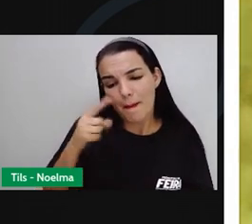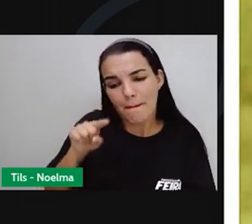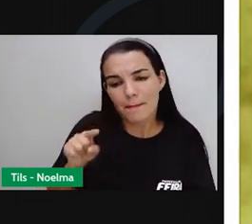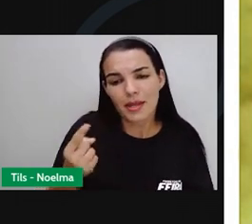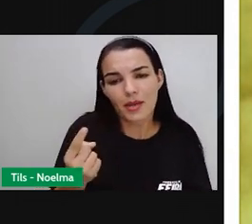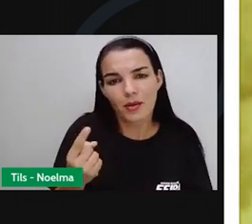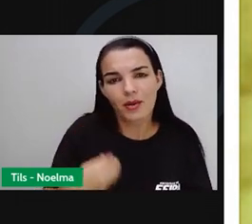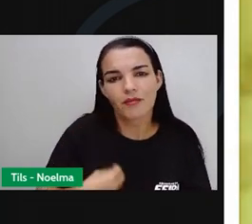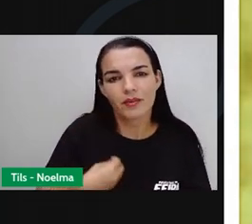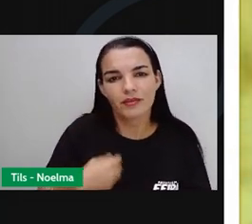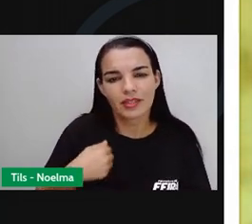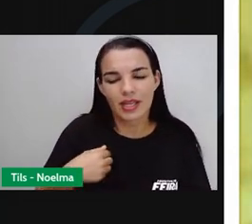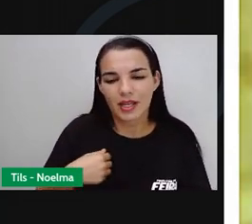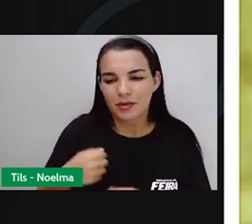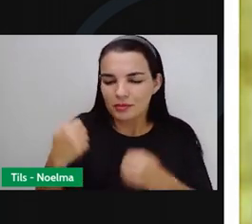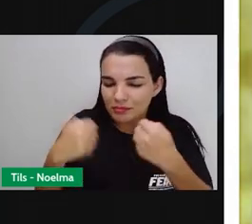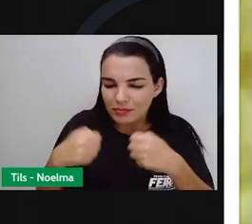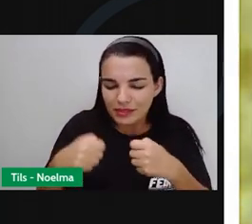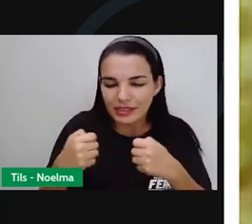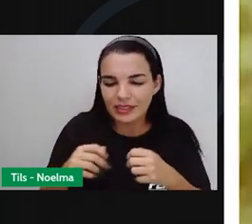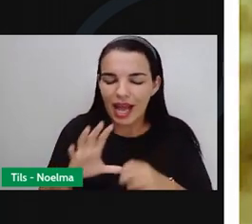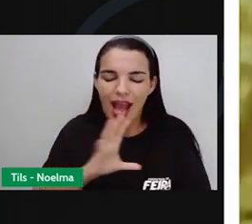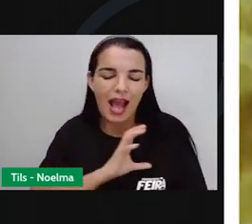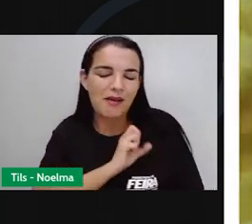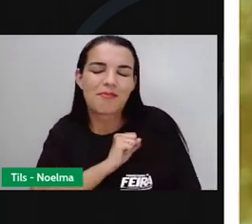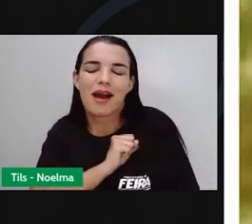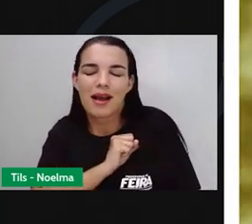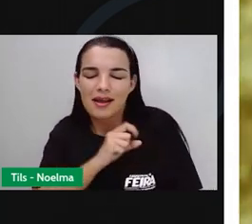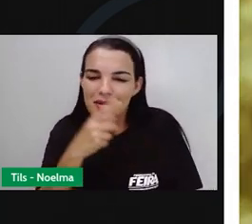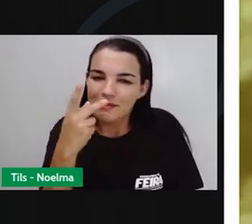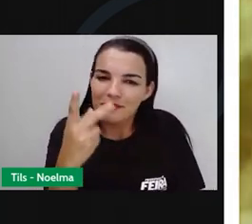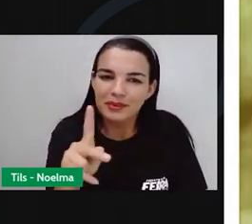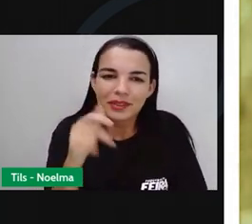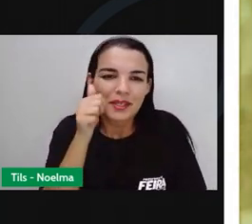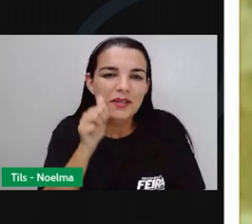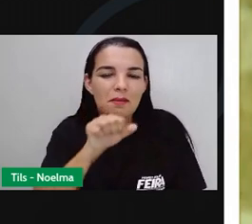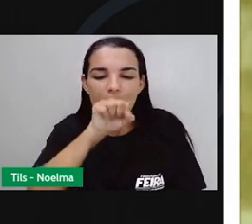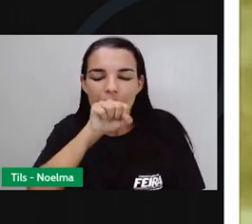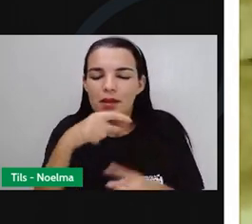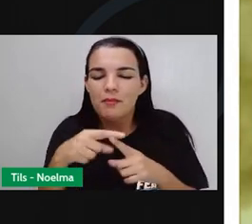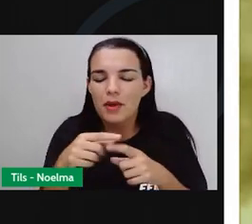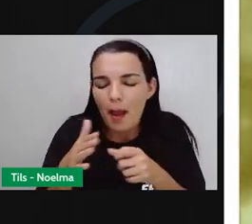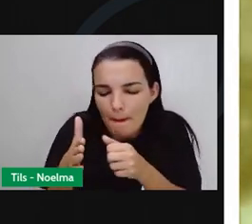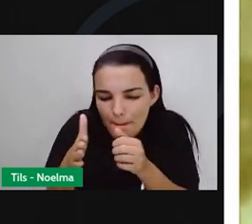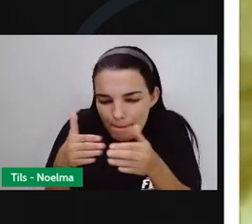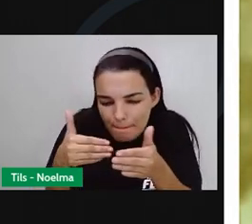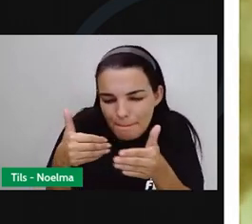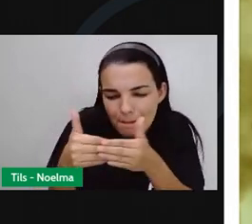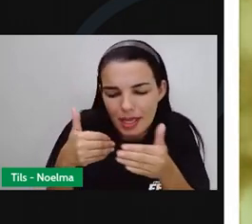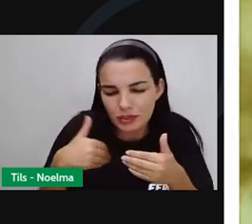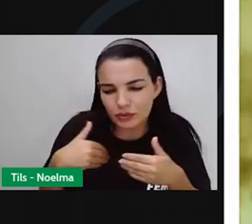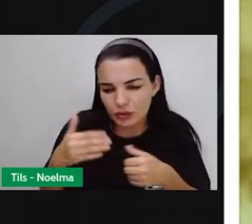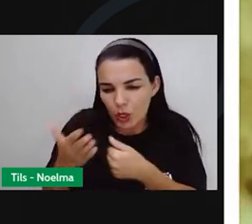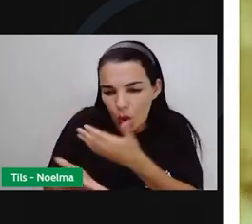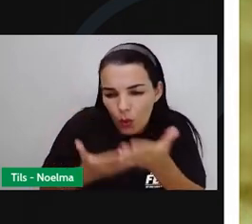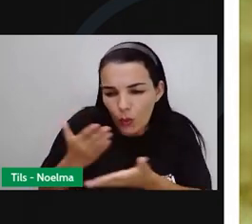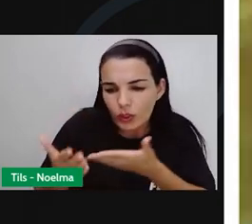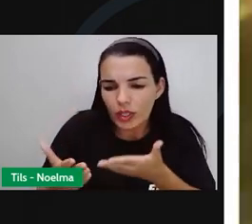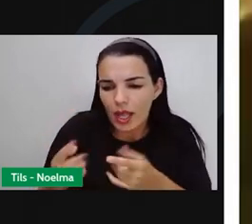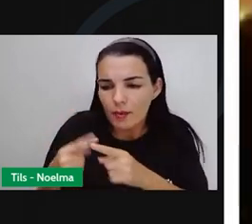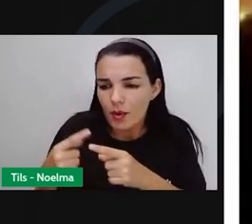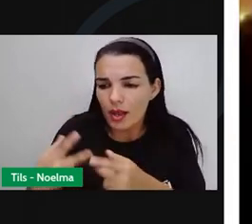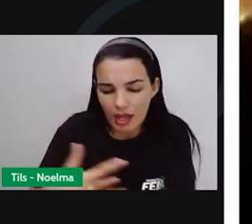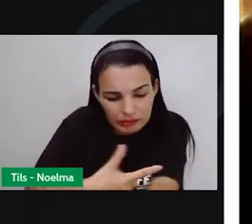mundo, não seria o bastante pra te amar. Te amar por estar perto de mim, não por ter seu sangue